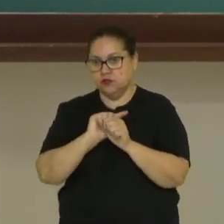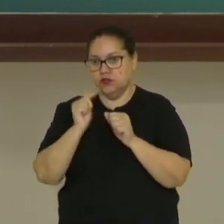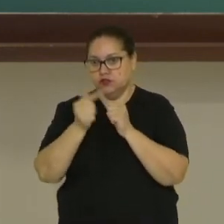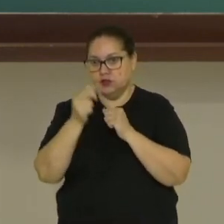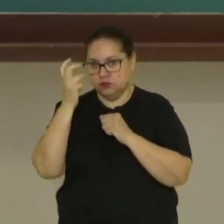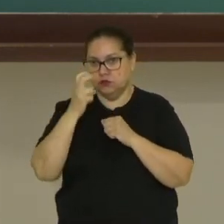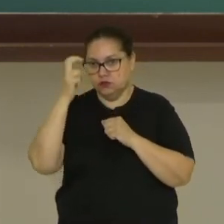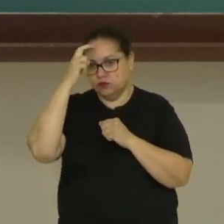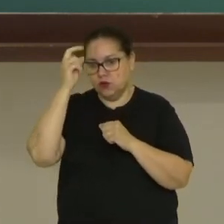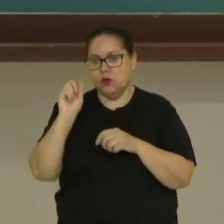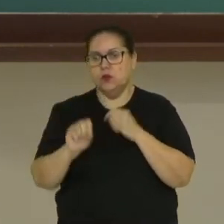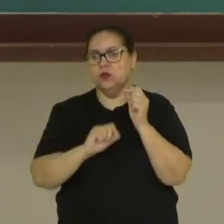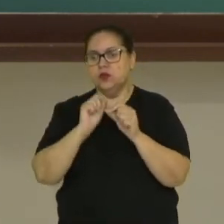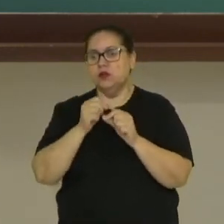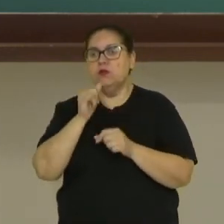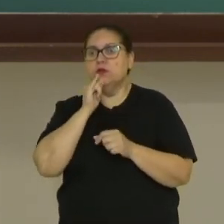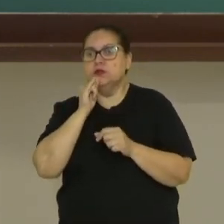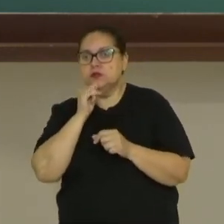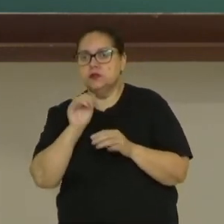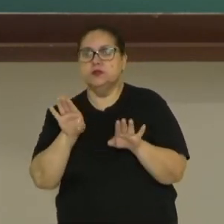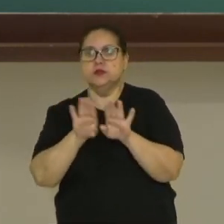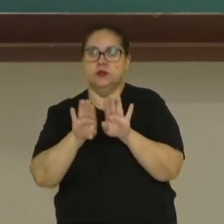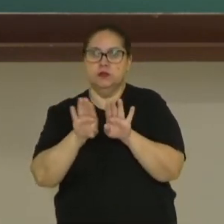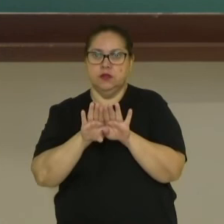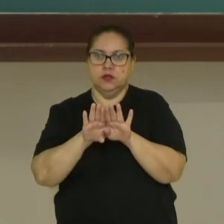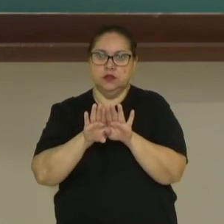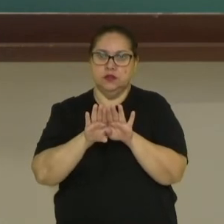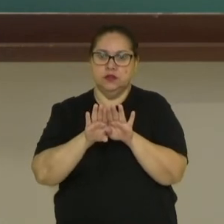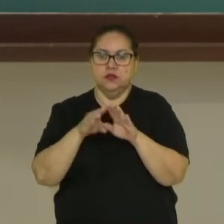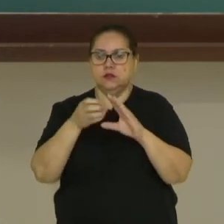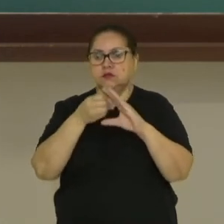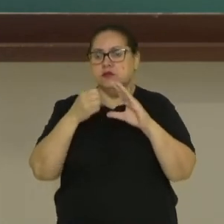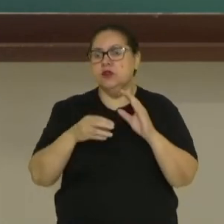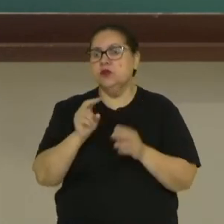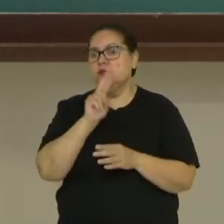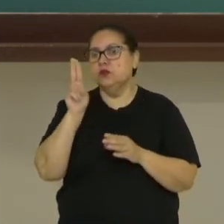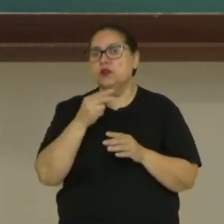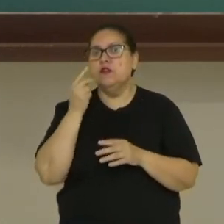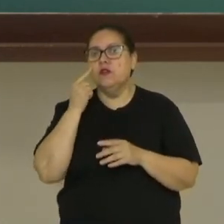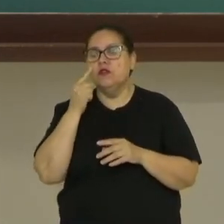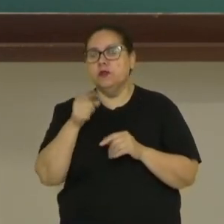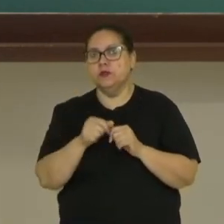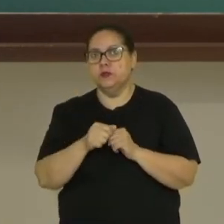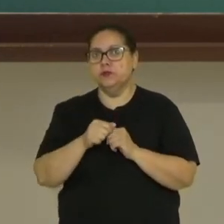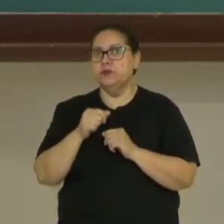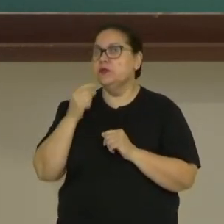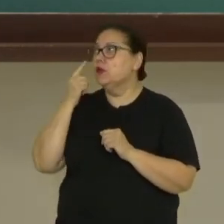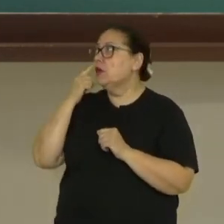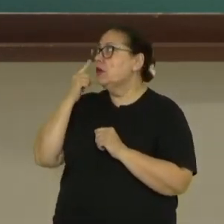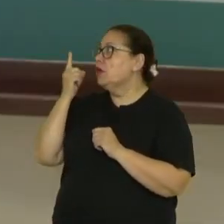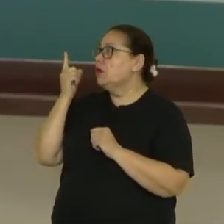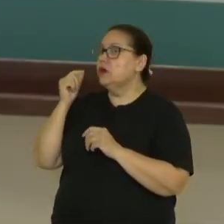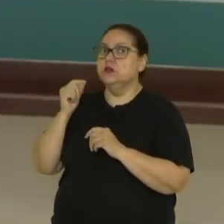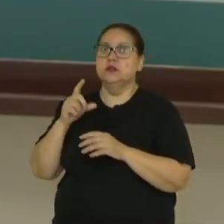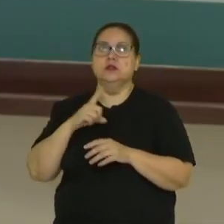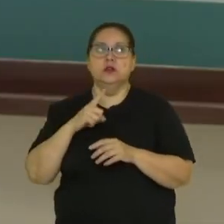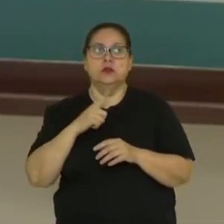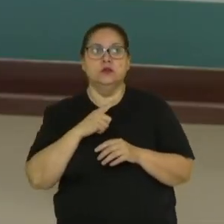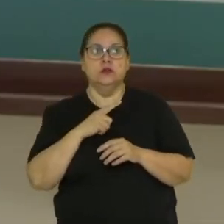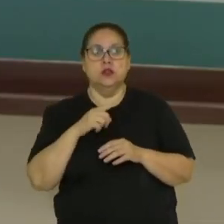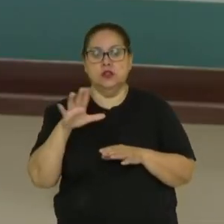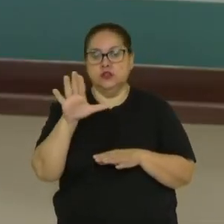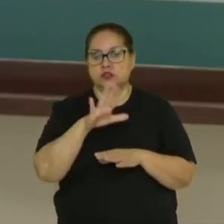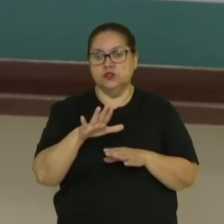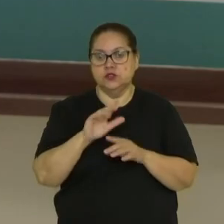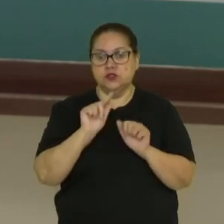ser isso, né? E quais são alguns exemplos de critérios utilizados? Vamos ver? Olha só. Então aqui temos, olha só,